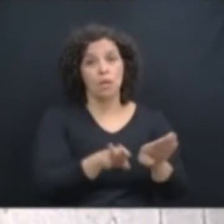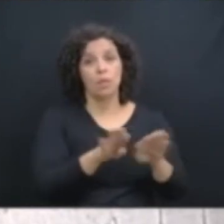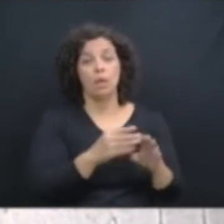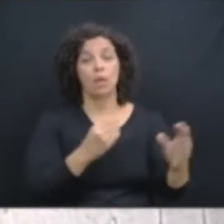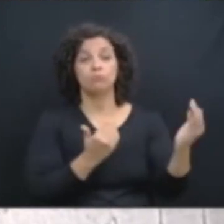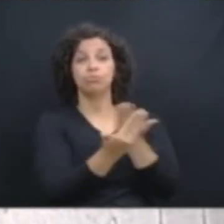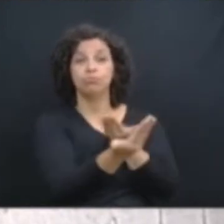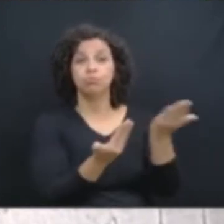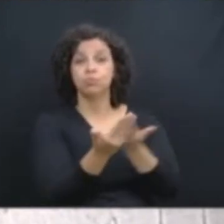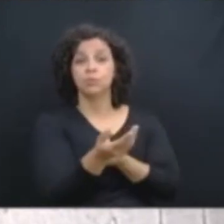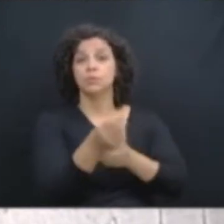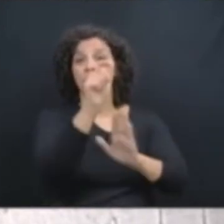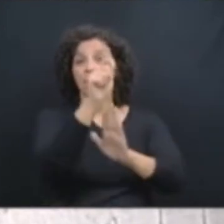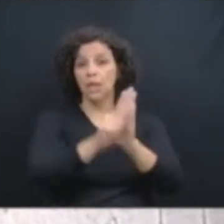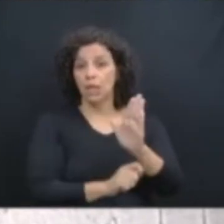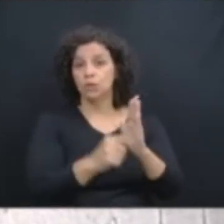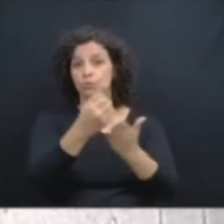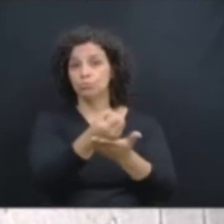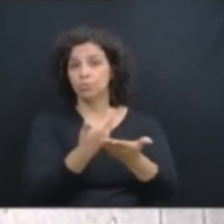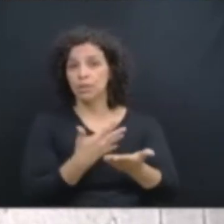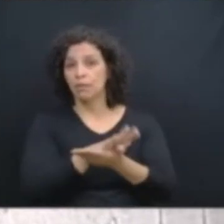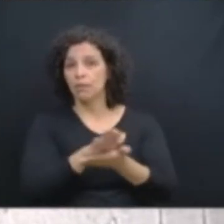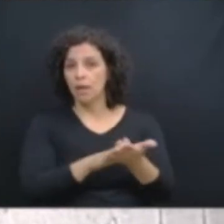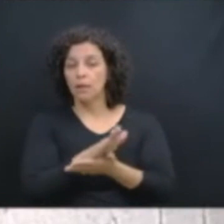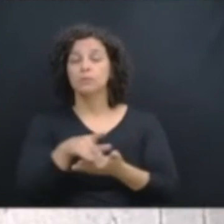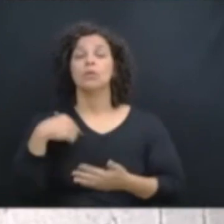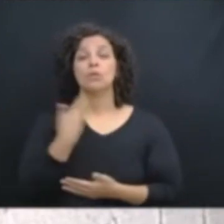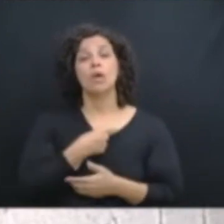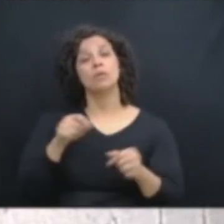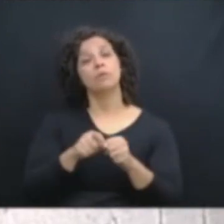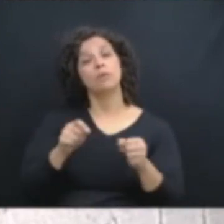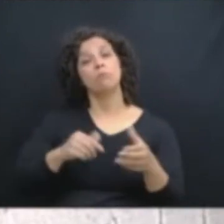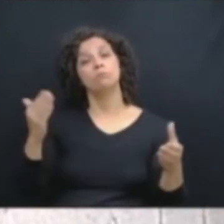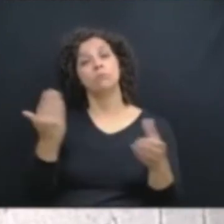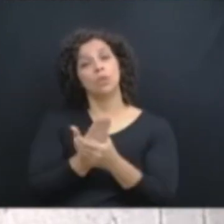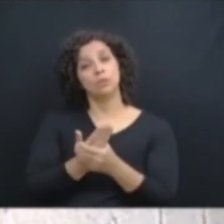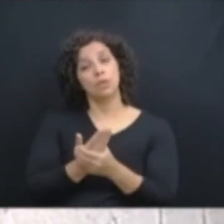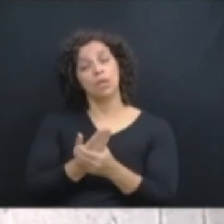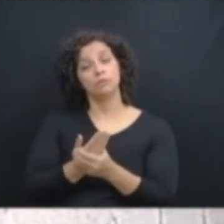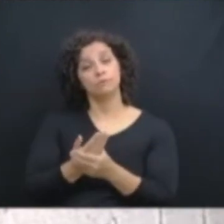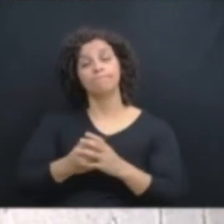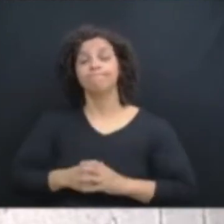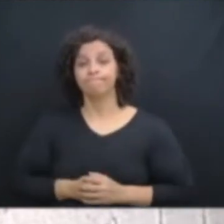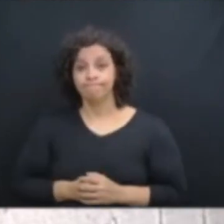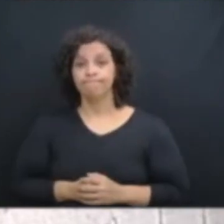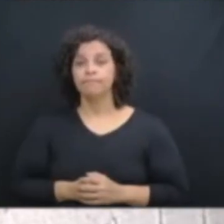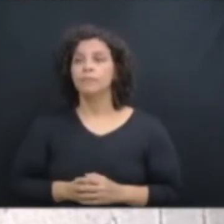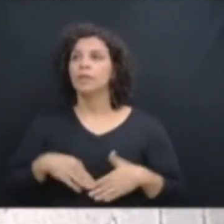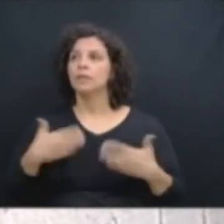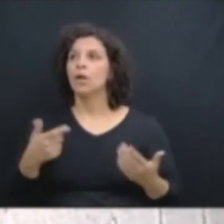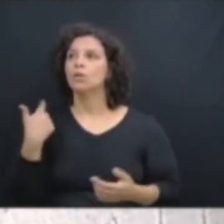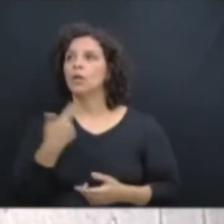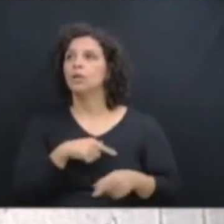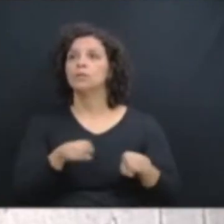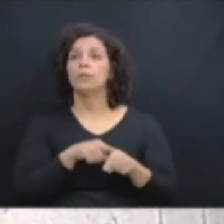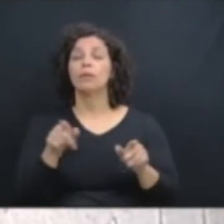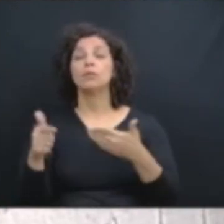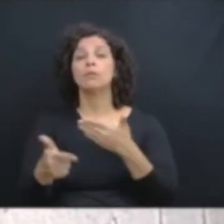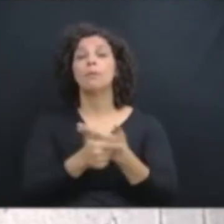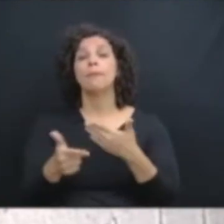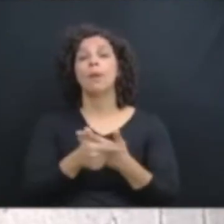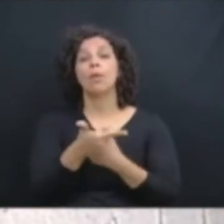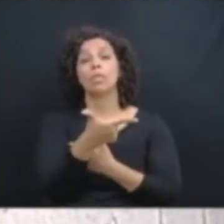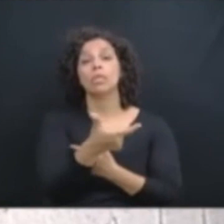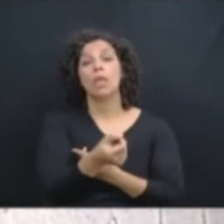formal, por escrito, a gente tem aqui que recorrer a esse mecanismo. E claro, estando no papel nosso, os